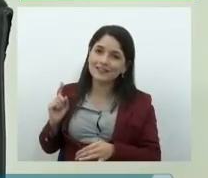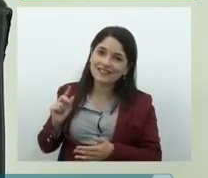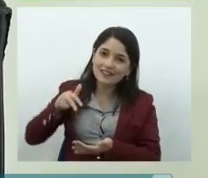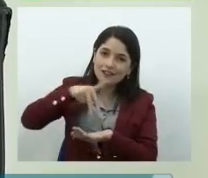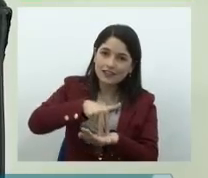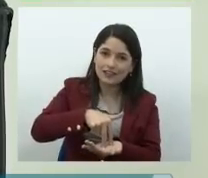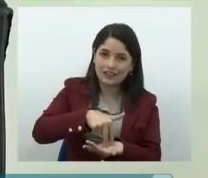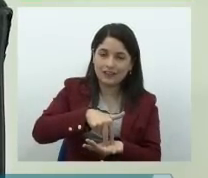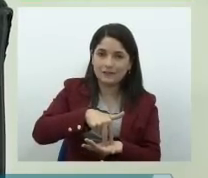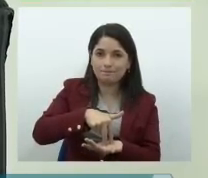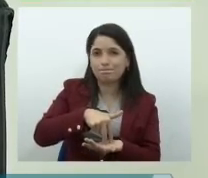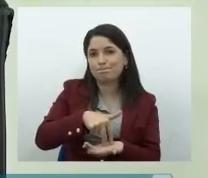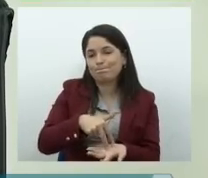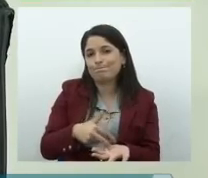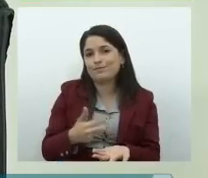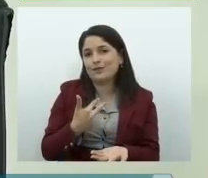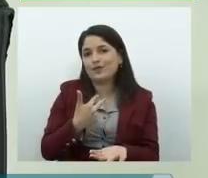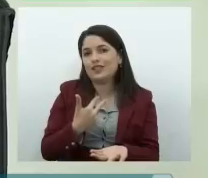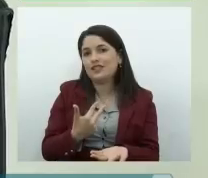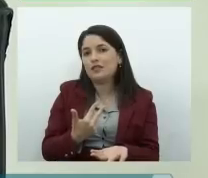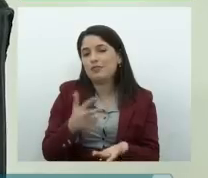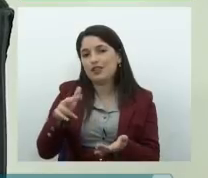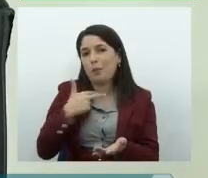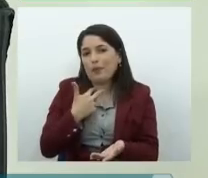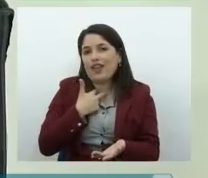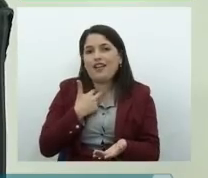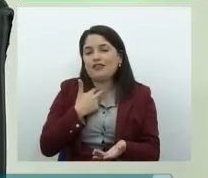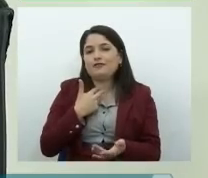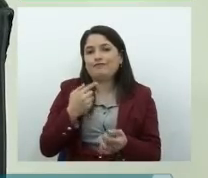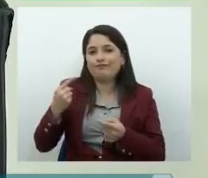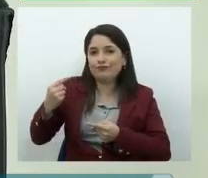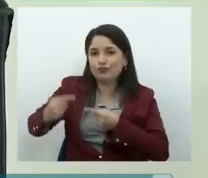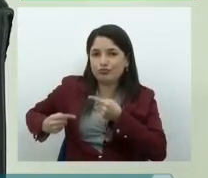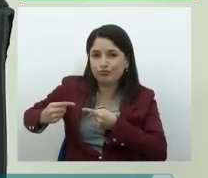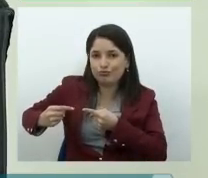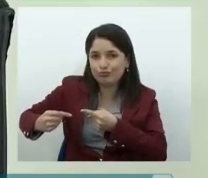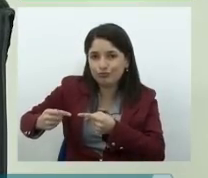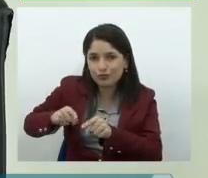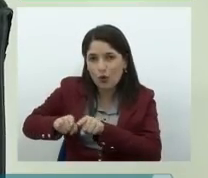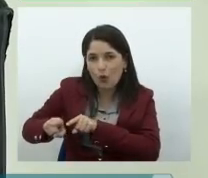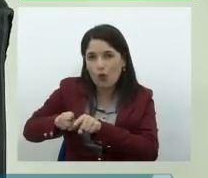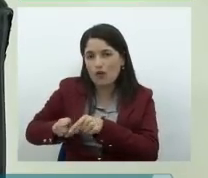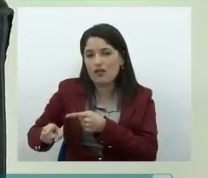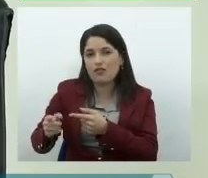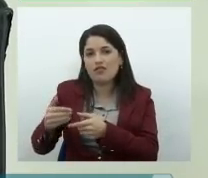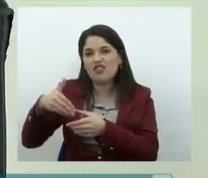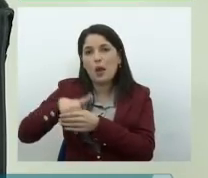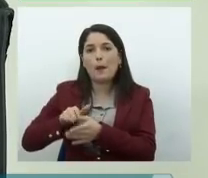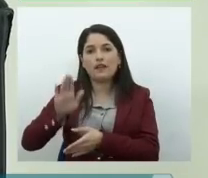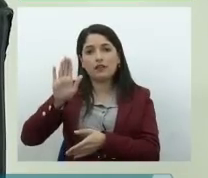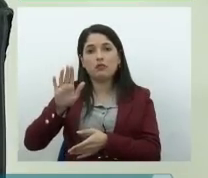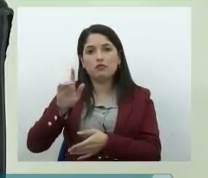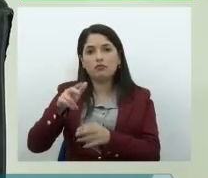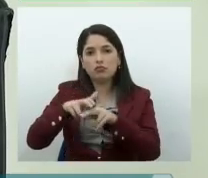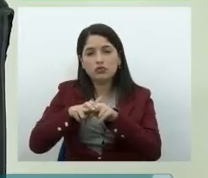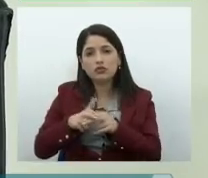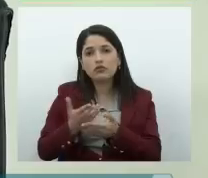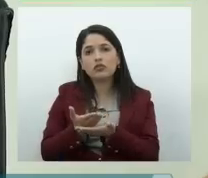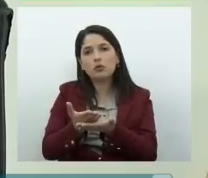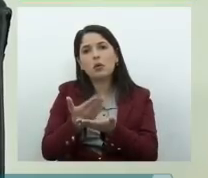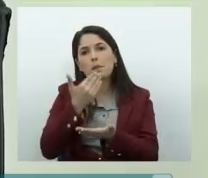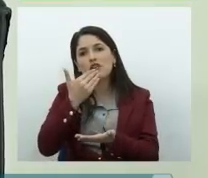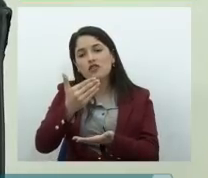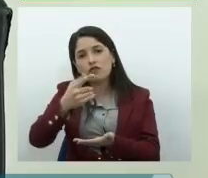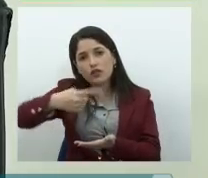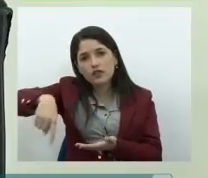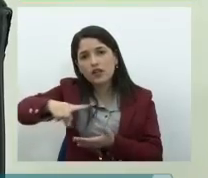disputar a eleição. Então, em seu nome, quero disputar as eleições de Guarulhos com o seu apoio, vencer as eleições e